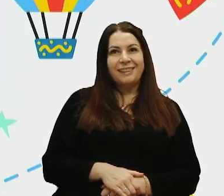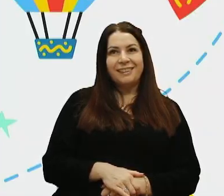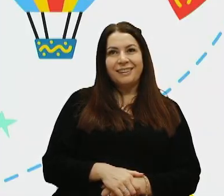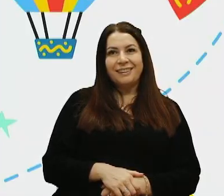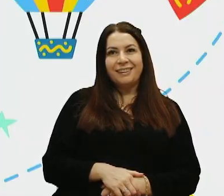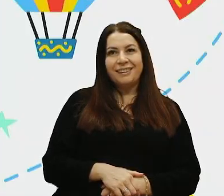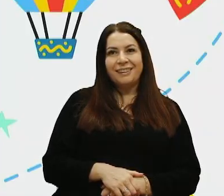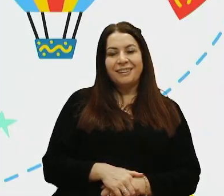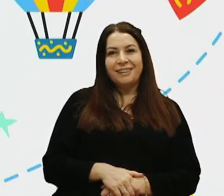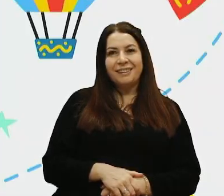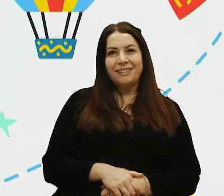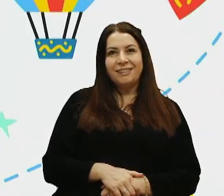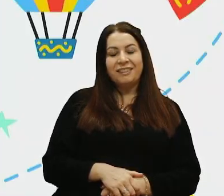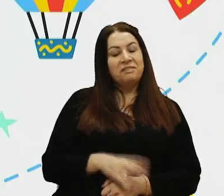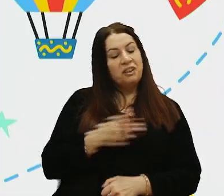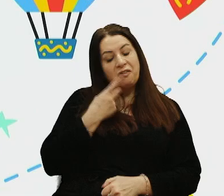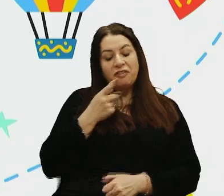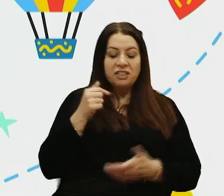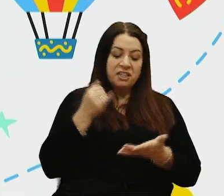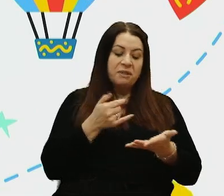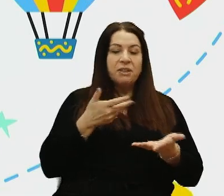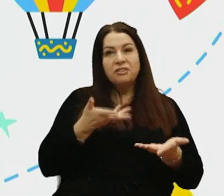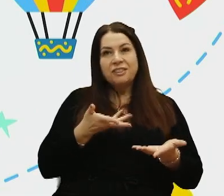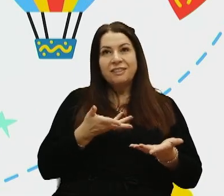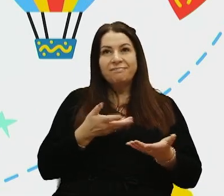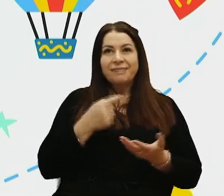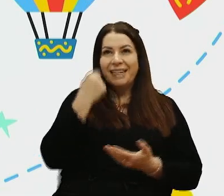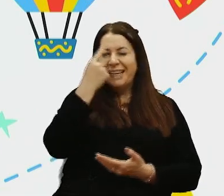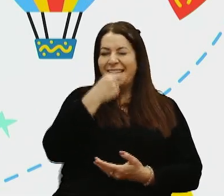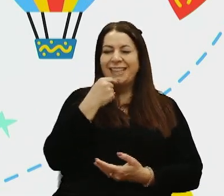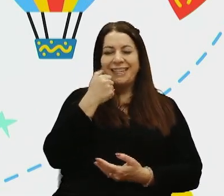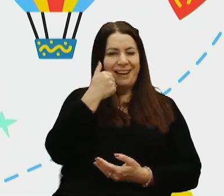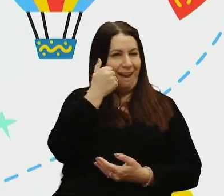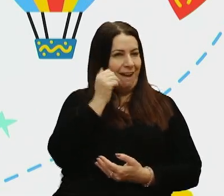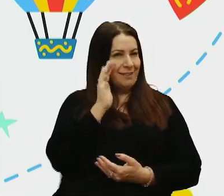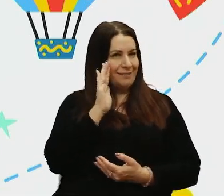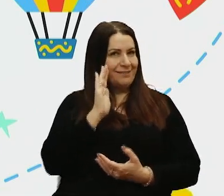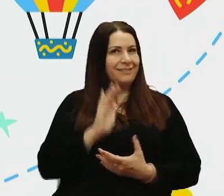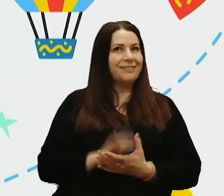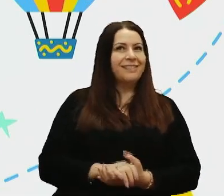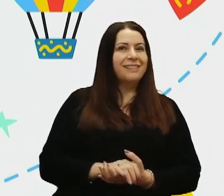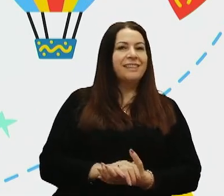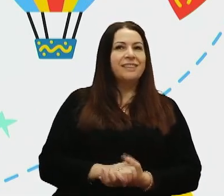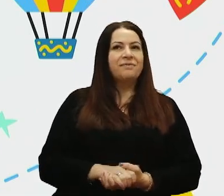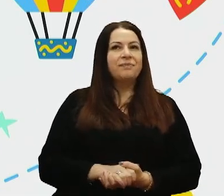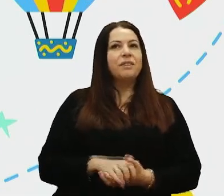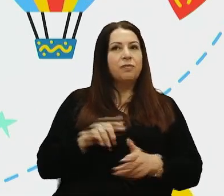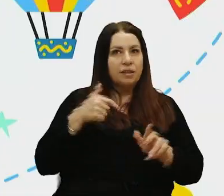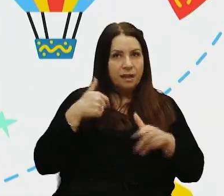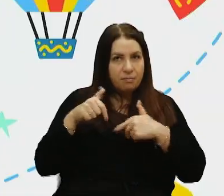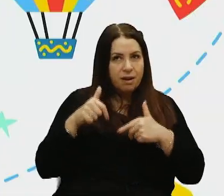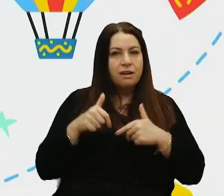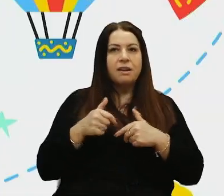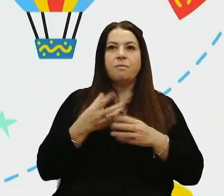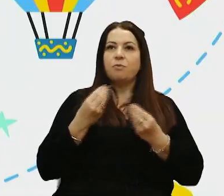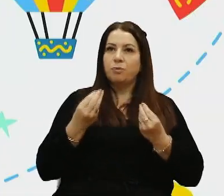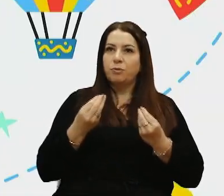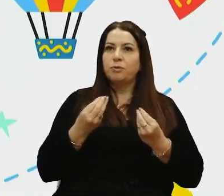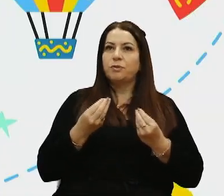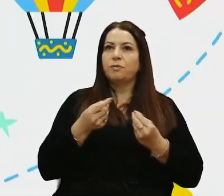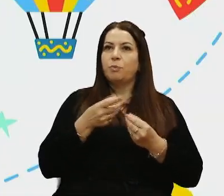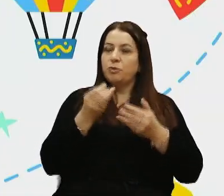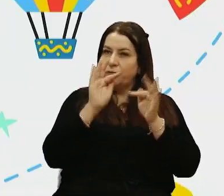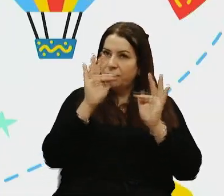espelho. O que eu vou dizer pra ti com essa carinha de danada? Que tu vai trabalhar muito, que tu vai ser